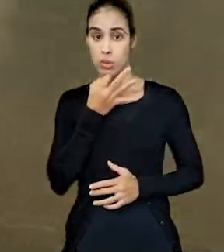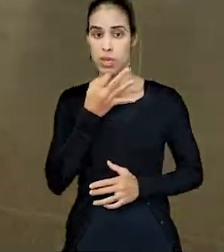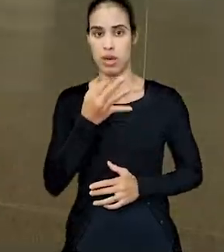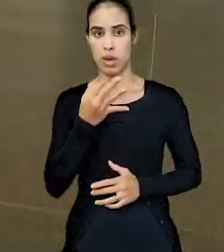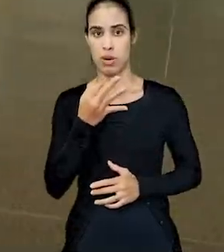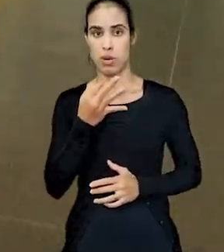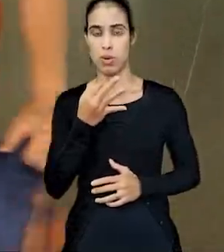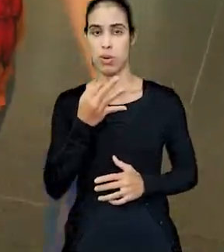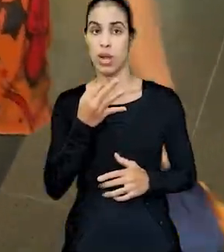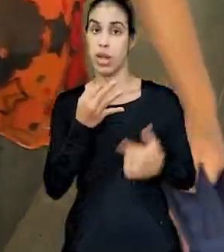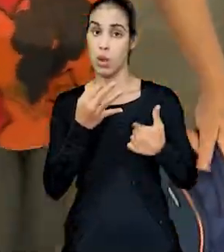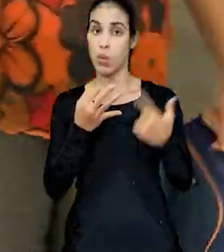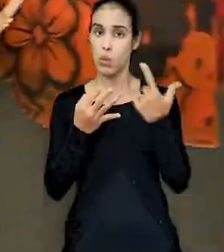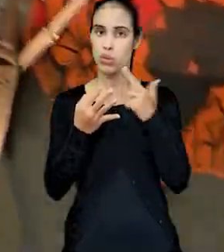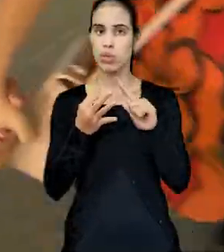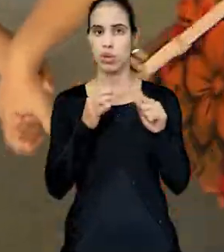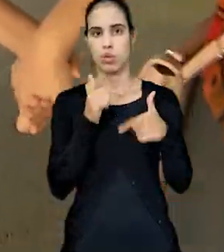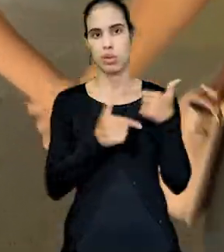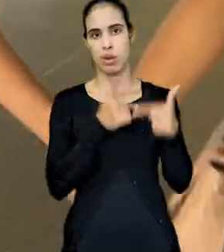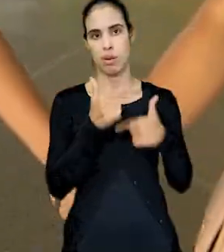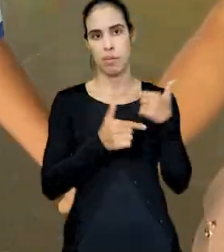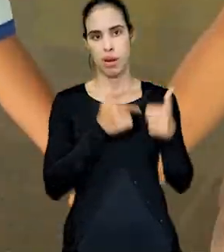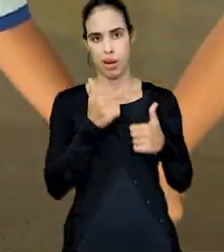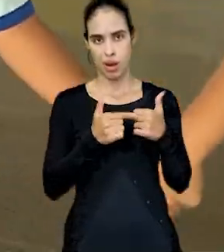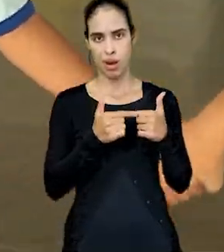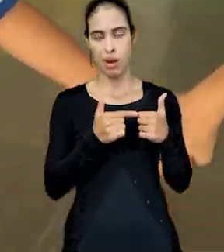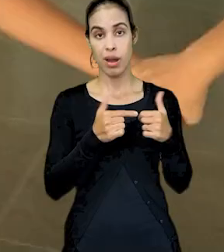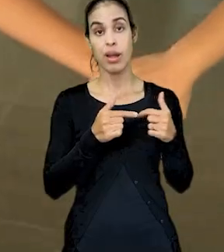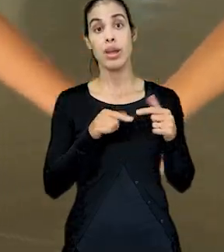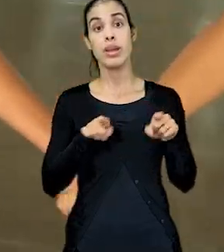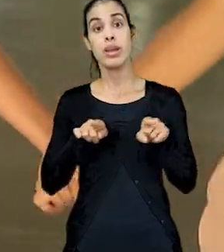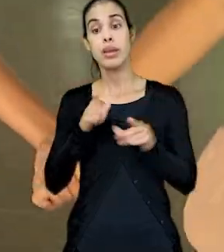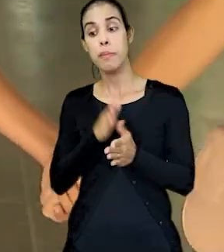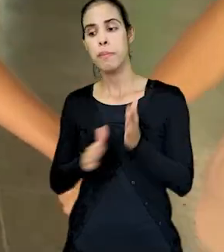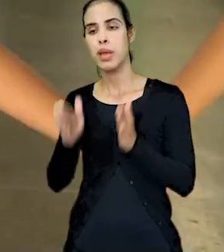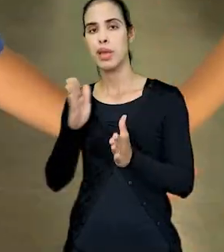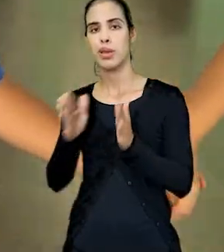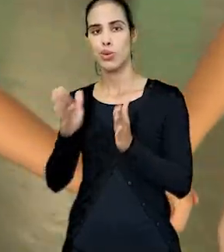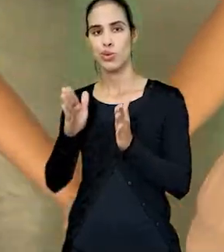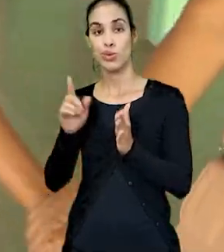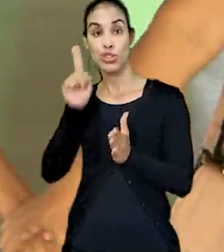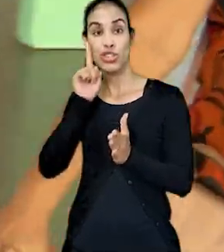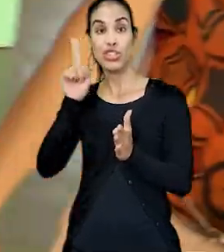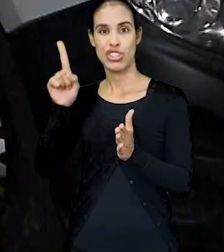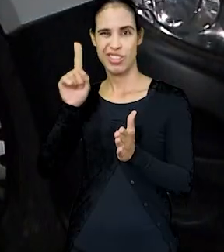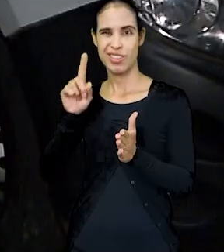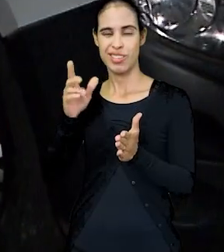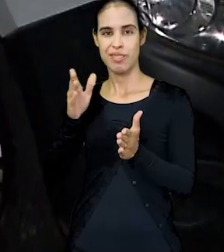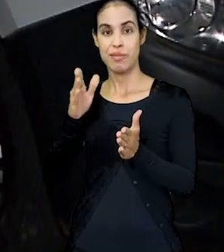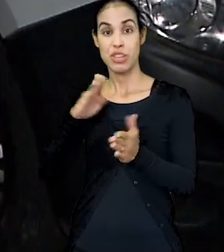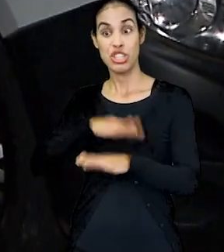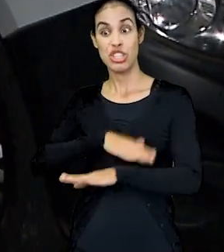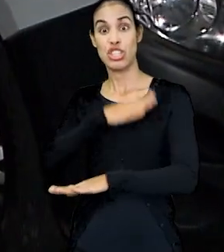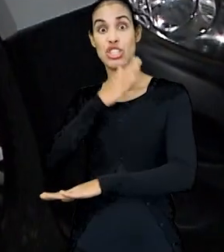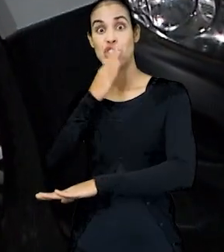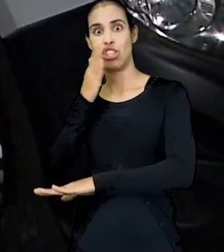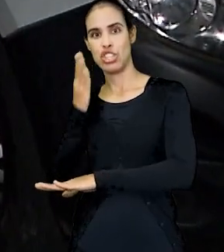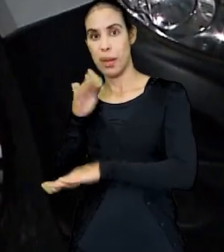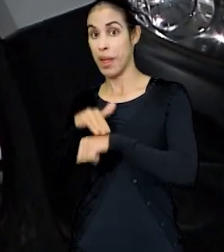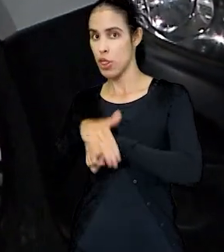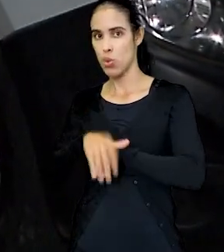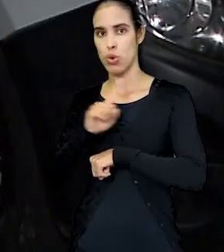estar com o meu filho, né, durante pelo menos metade aí do período vespertino. O que eu busco